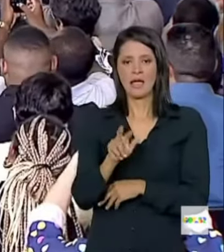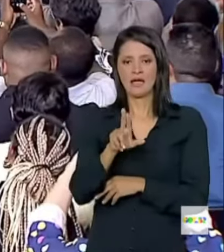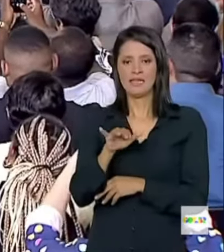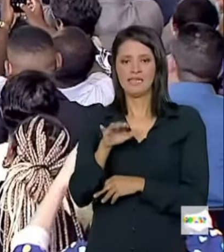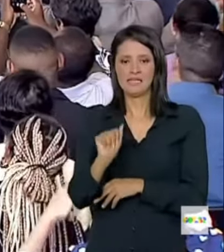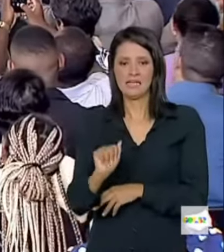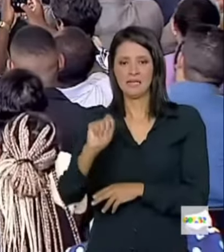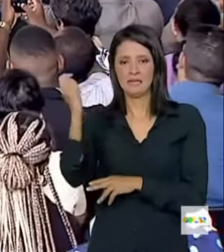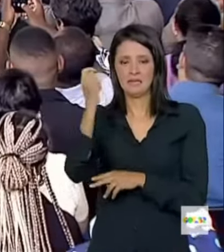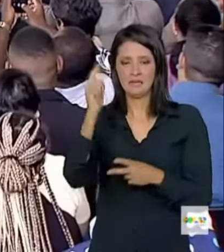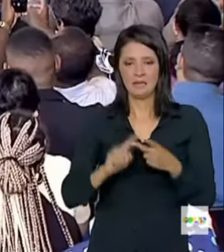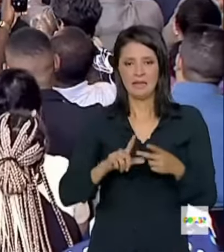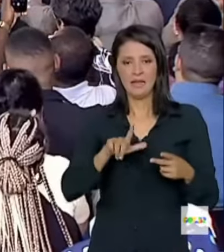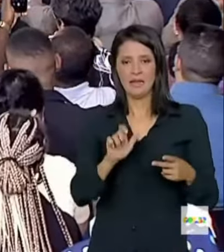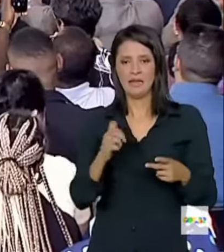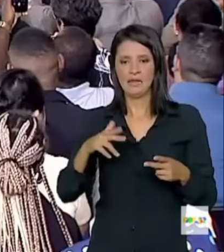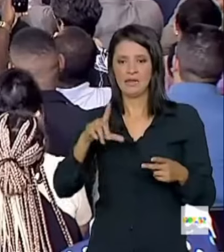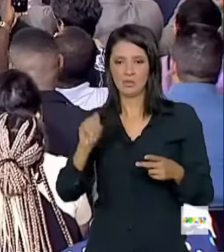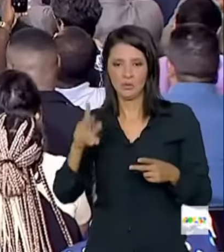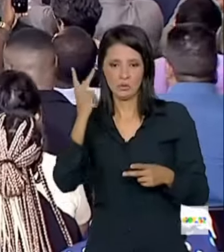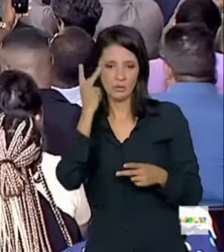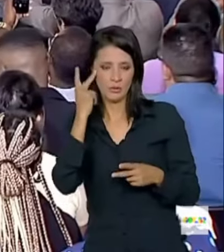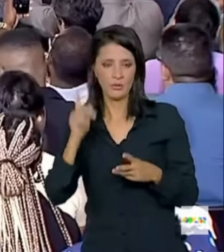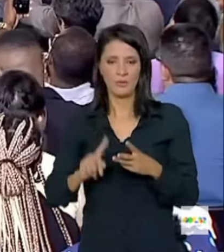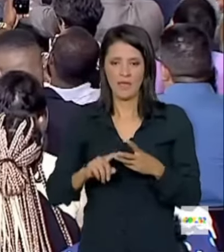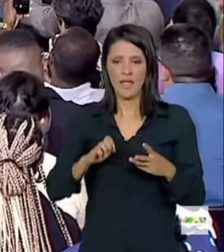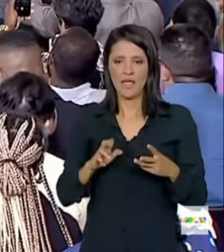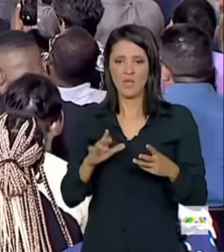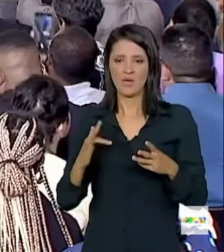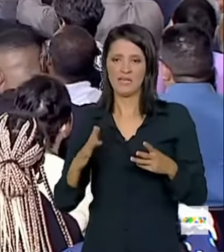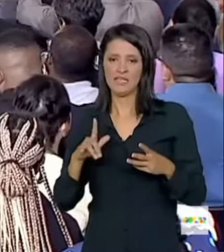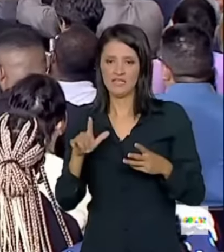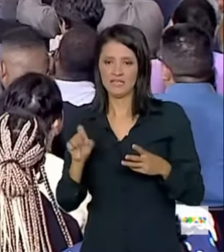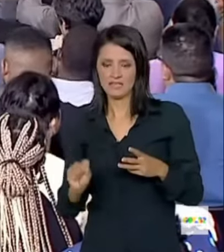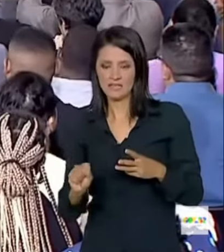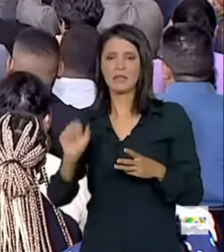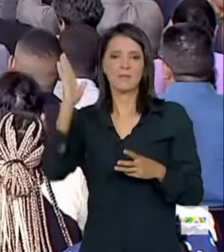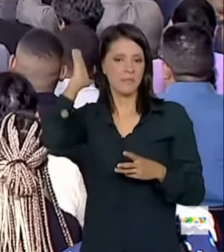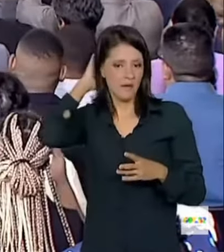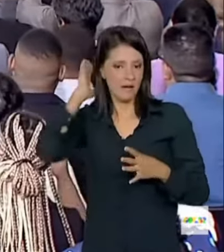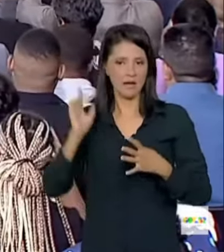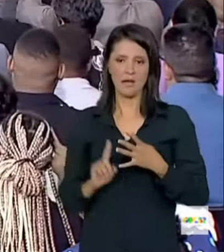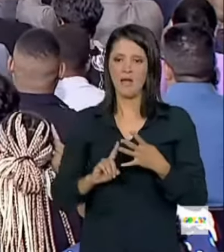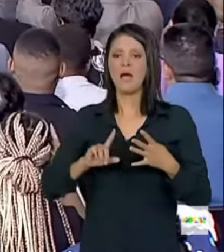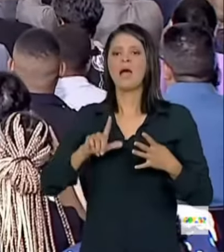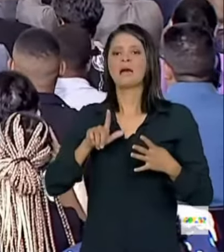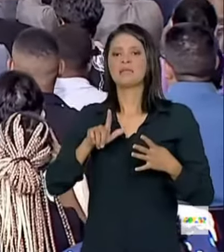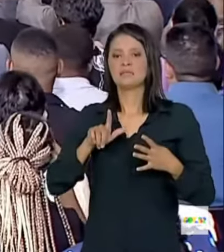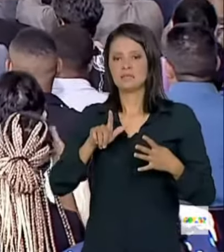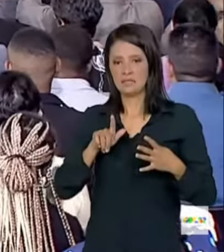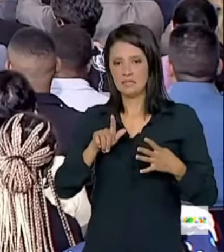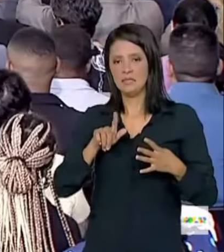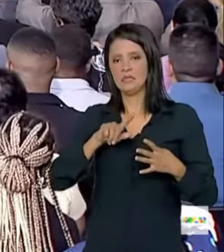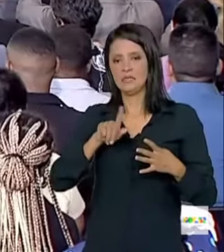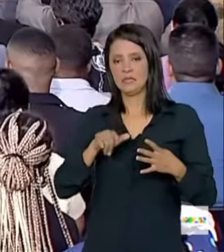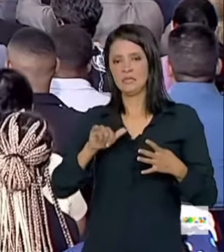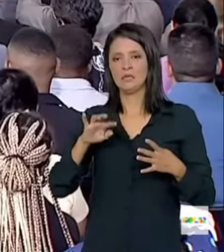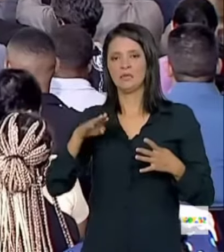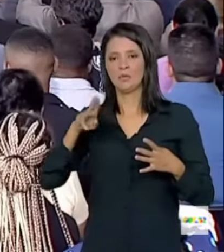Sul, Leandro Medeiros, de São Paulo, Euclides das Dores Júnior, do Pará, Vilmar Gomes, da